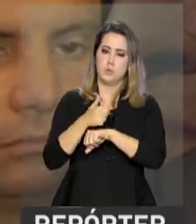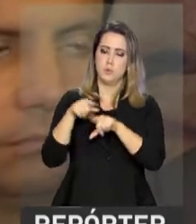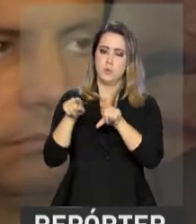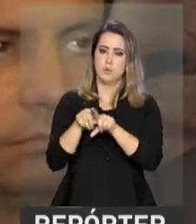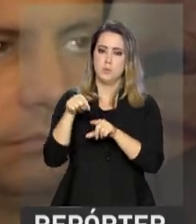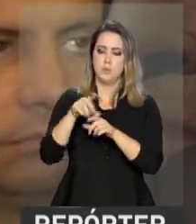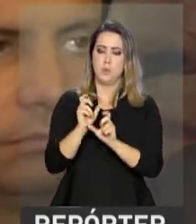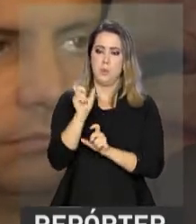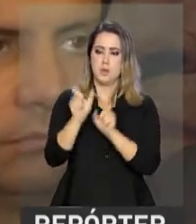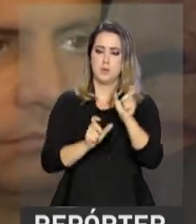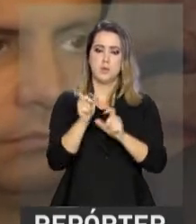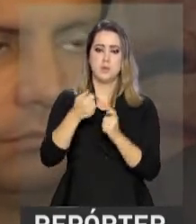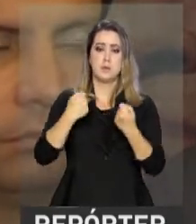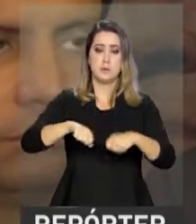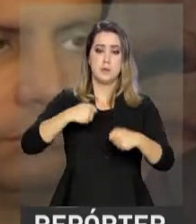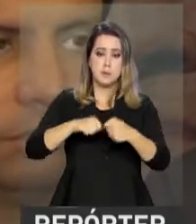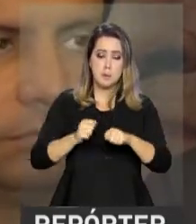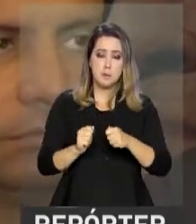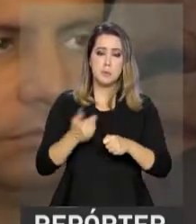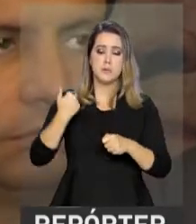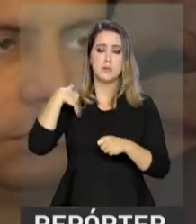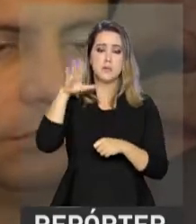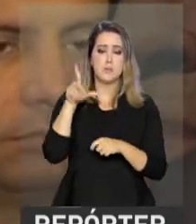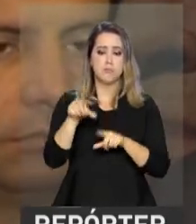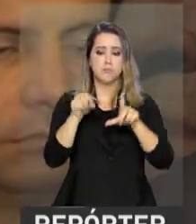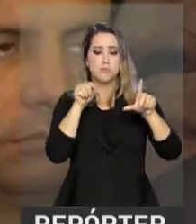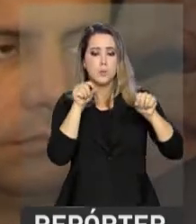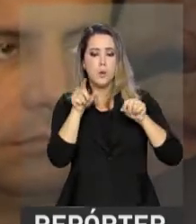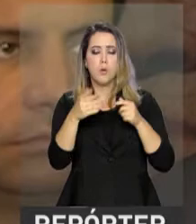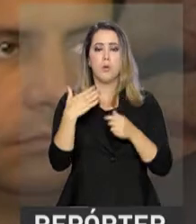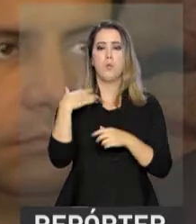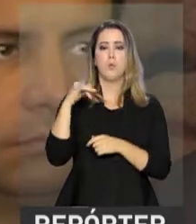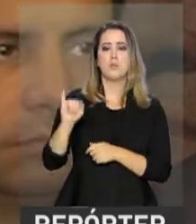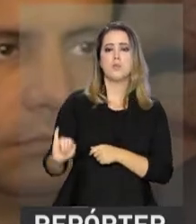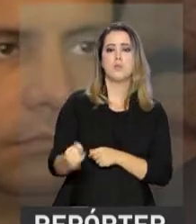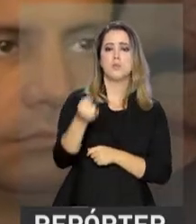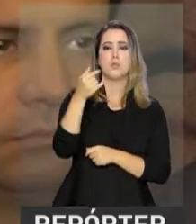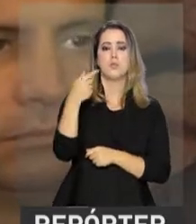e suprir pessoas para essa especialização a partir de janeiro, com a renovação de 2 mil contratos.